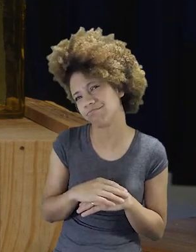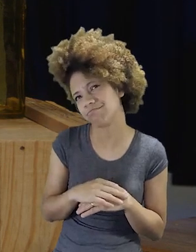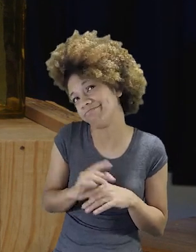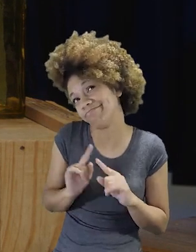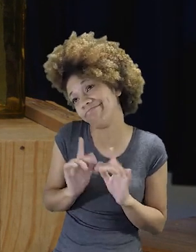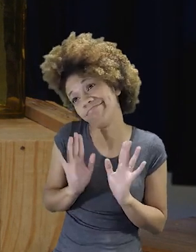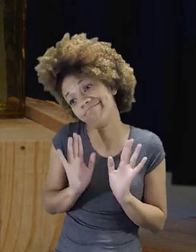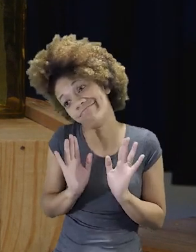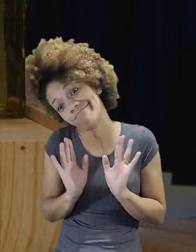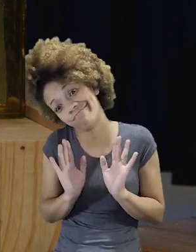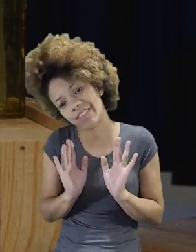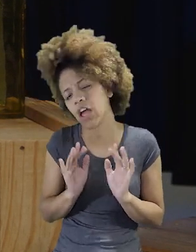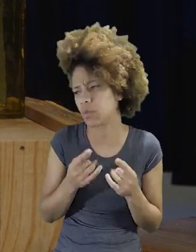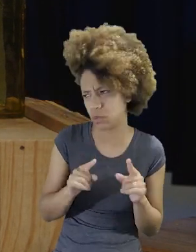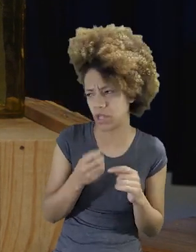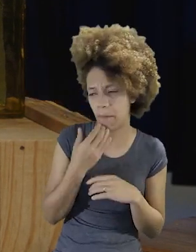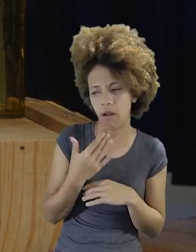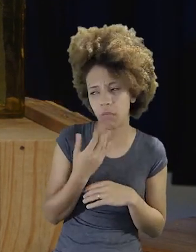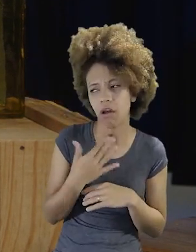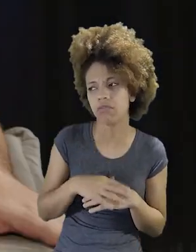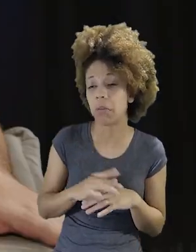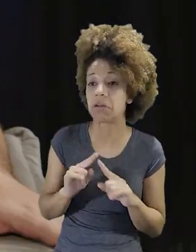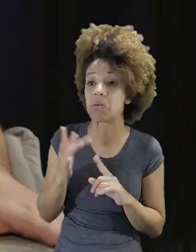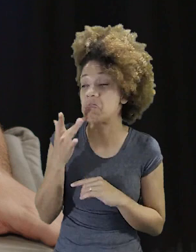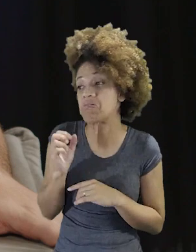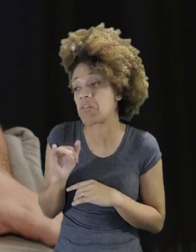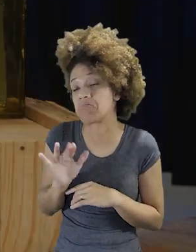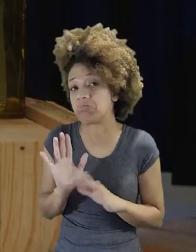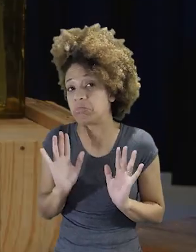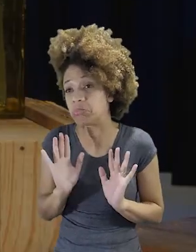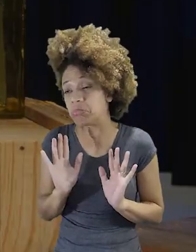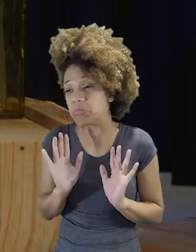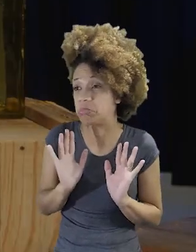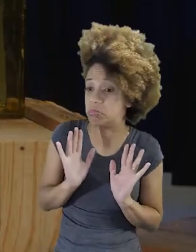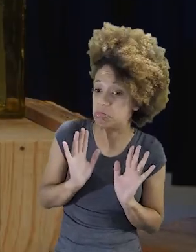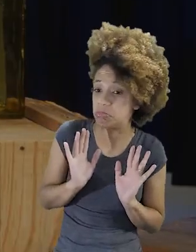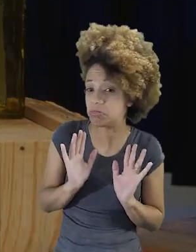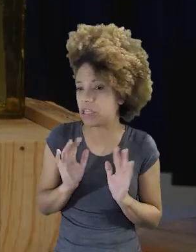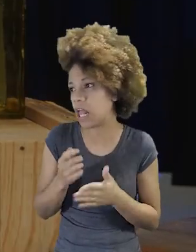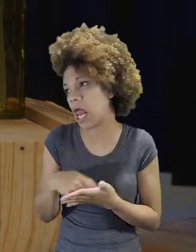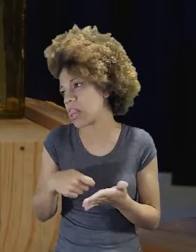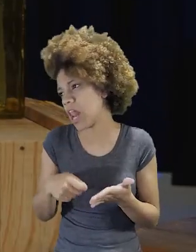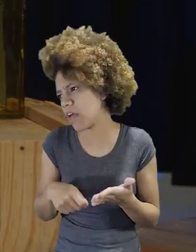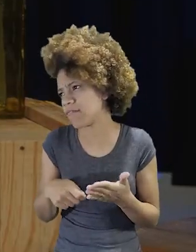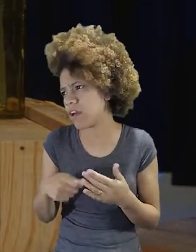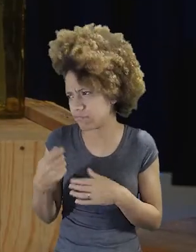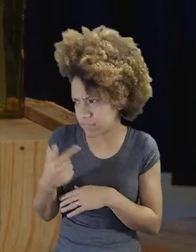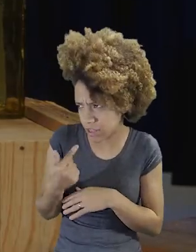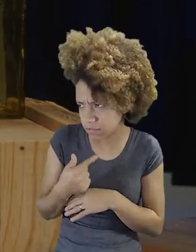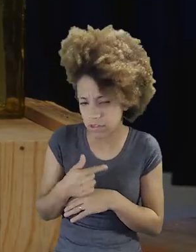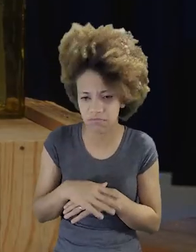cara ele manda bem mas eu não sei se ele mesmo ele se ele se ele